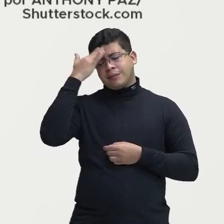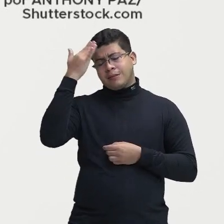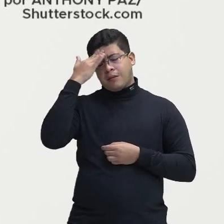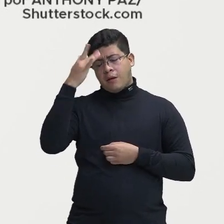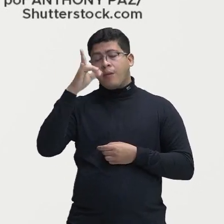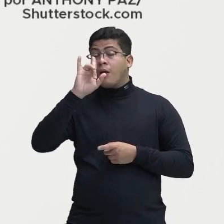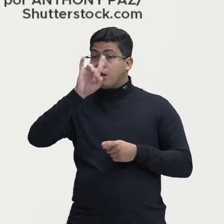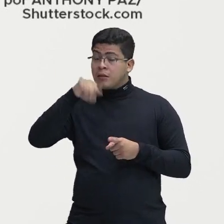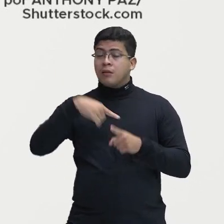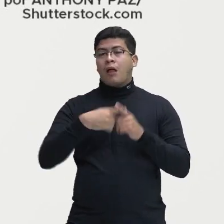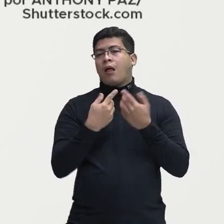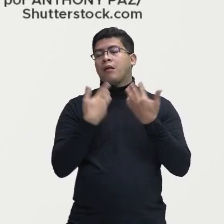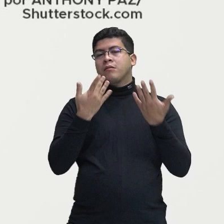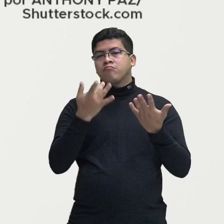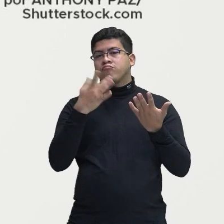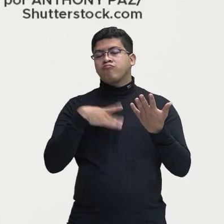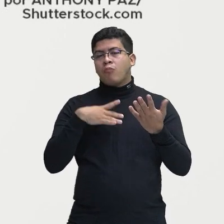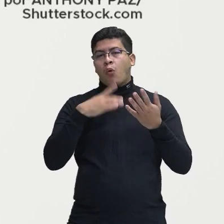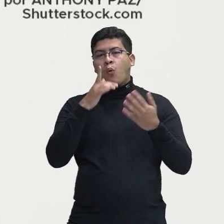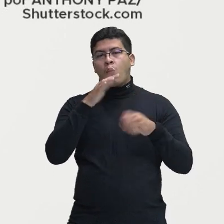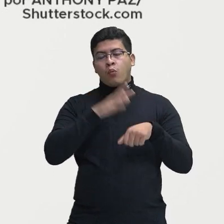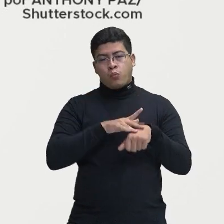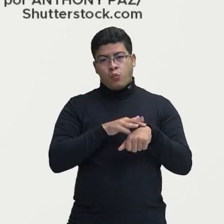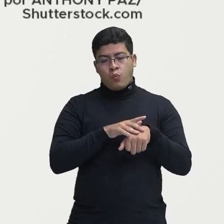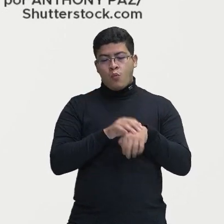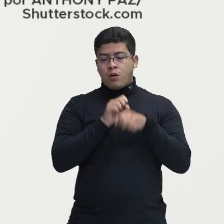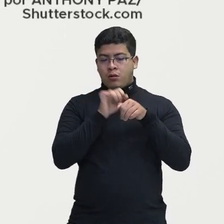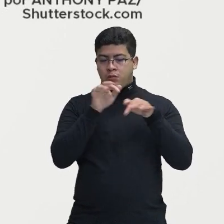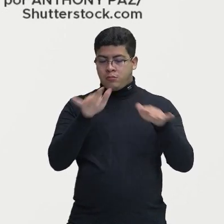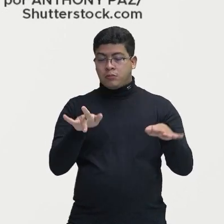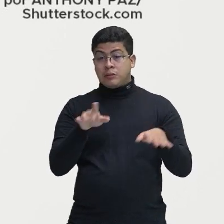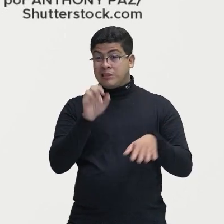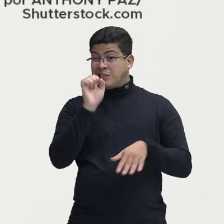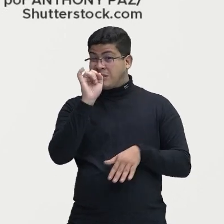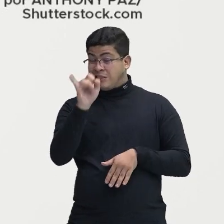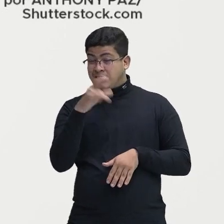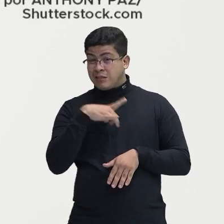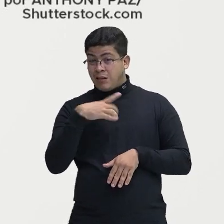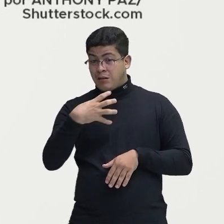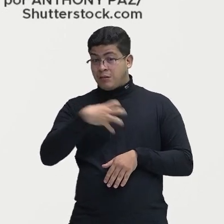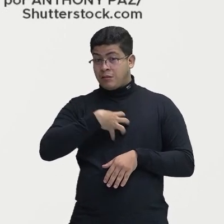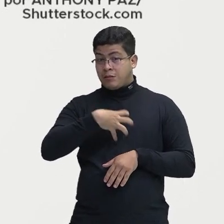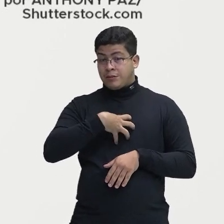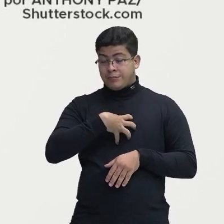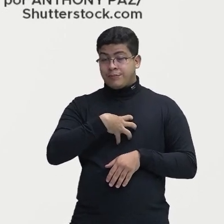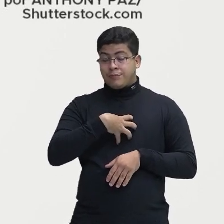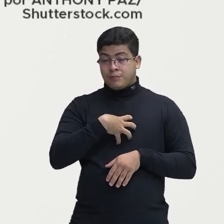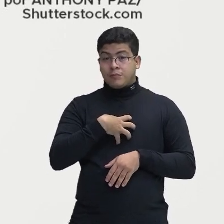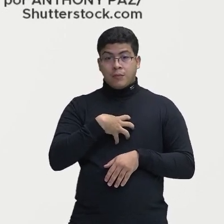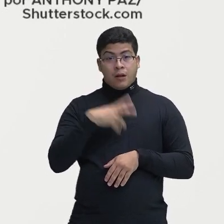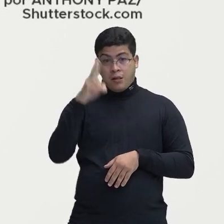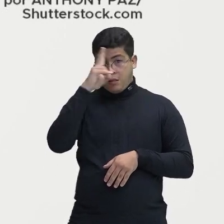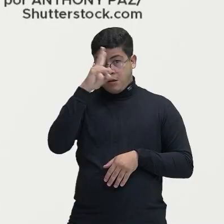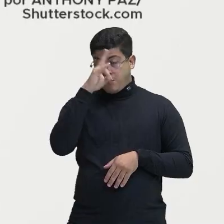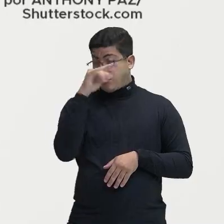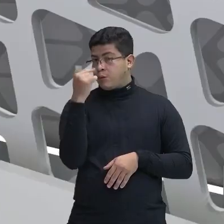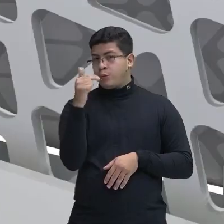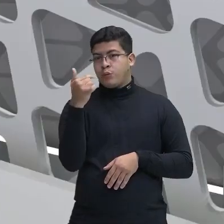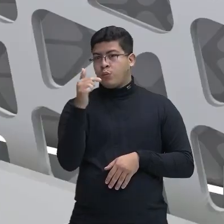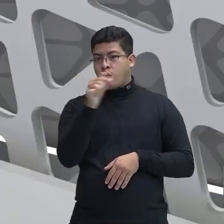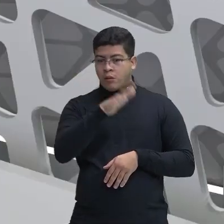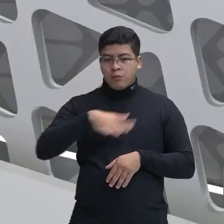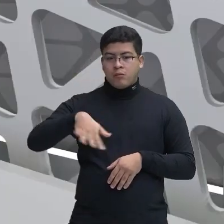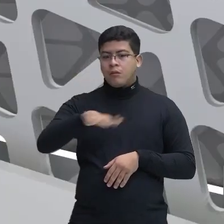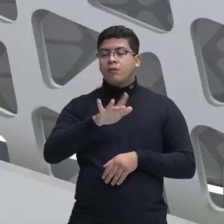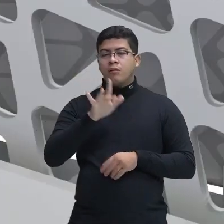que podem levar ali doenças dentro do seu organismo se ele estiver infectado, lembrando que não são todos que são infectados,